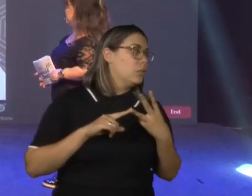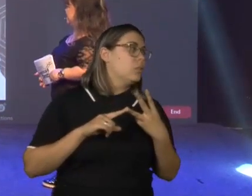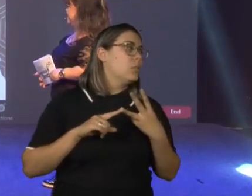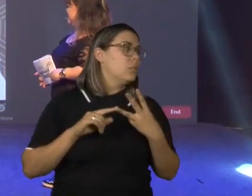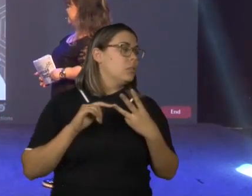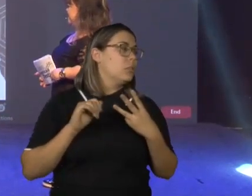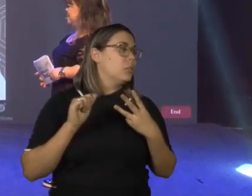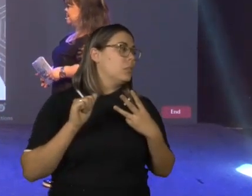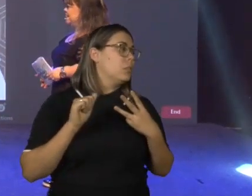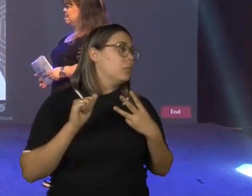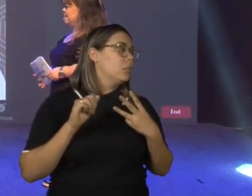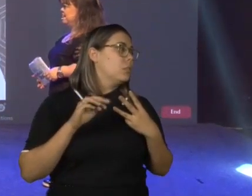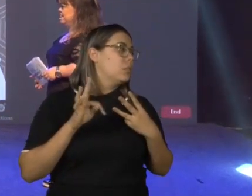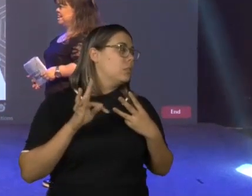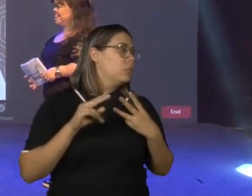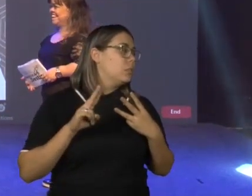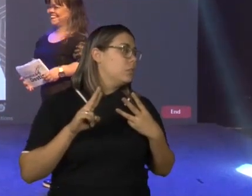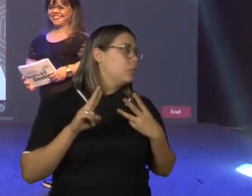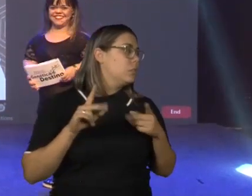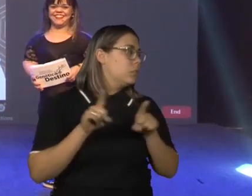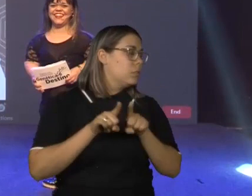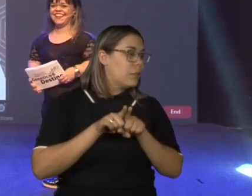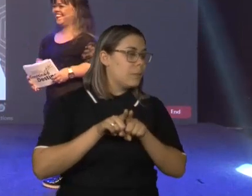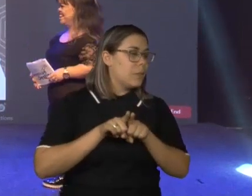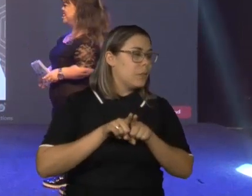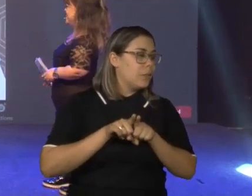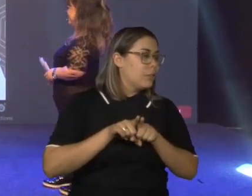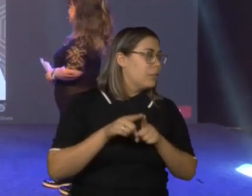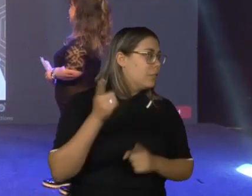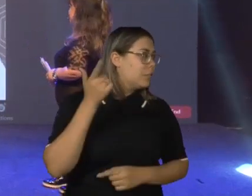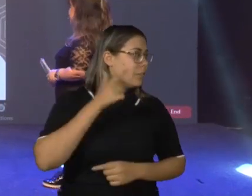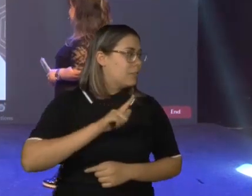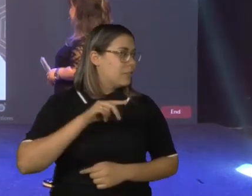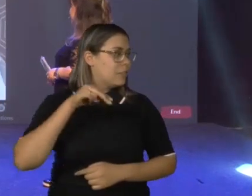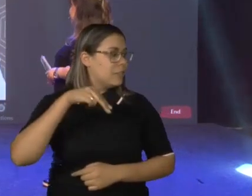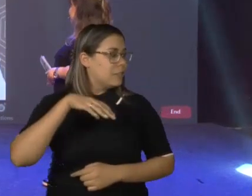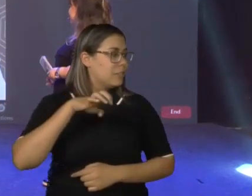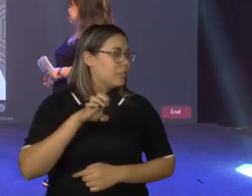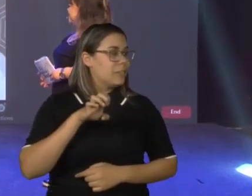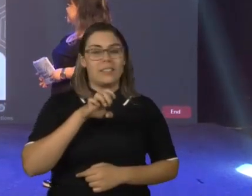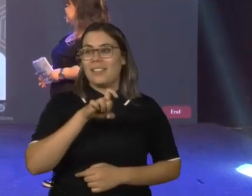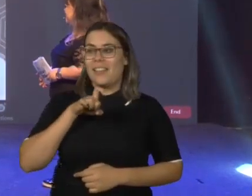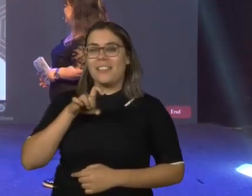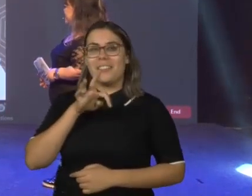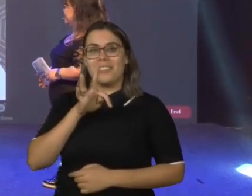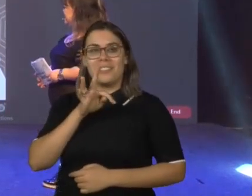iTunes, e se Deus quiser, em breve no Netflix, né, Vinícius? Sim, é possível? Sim, é possível.